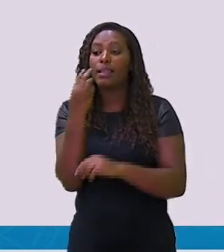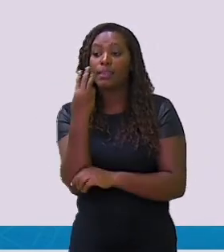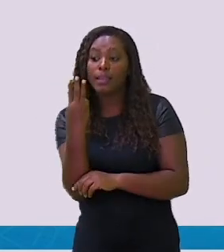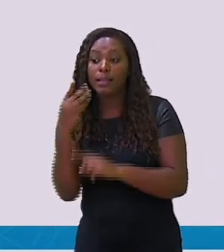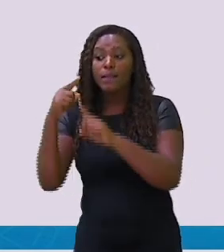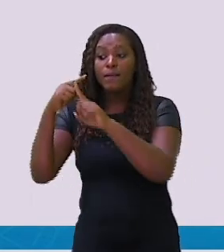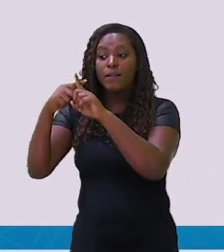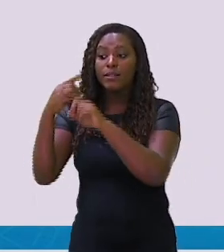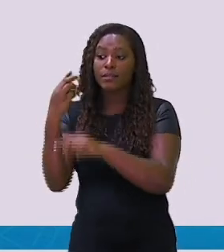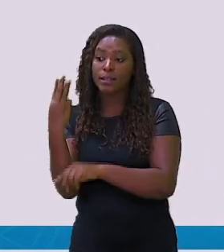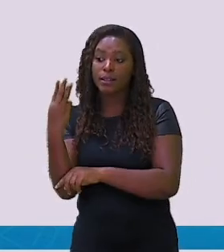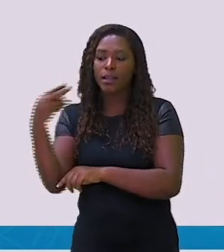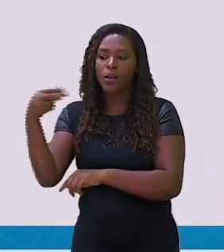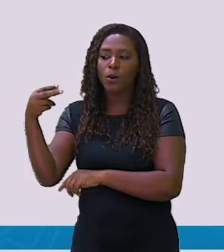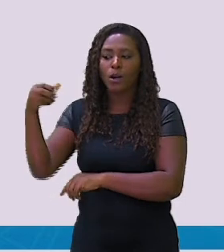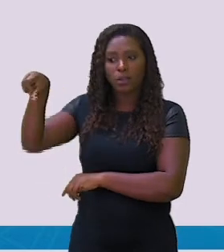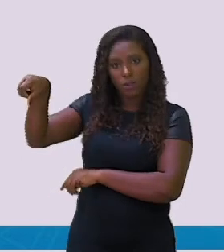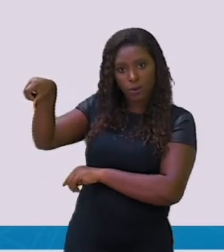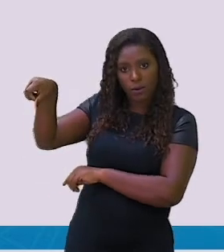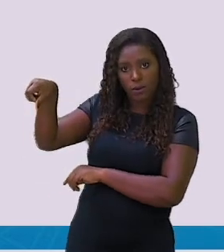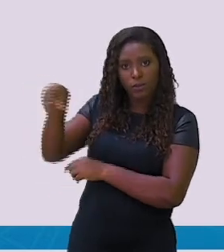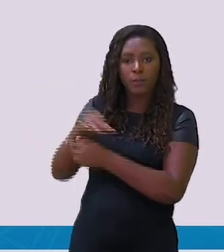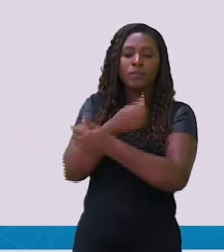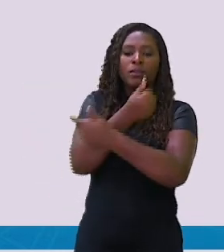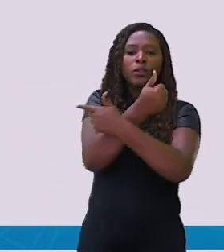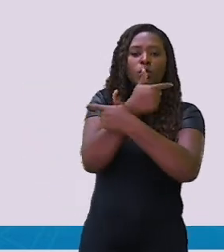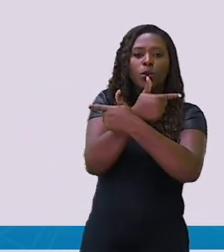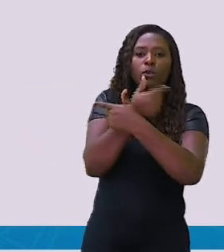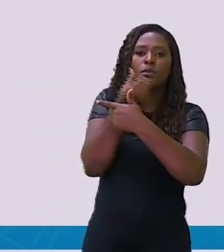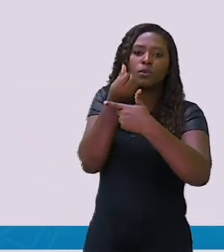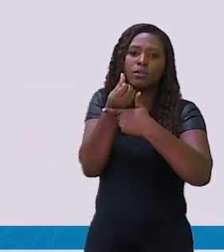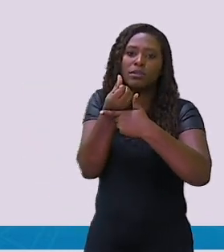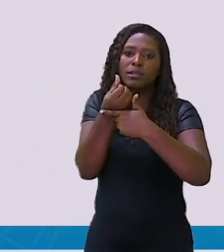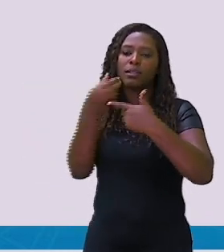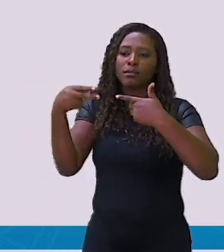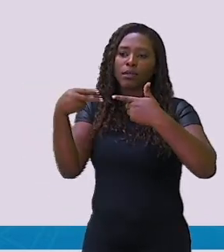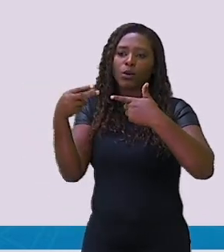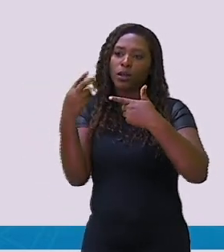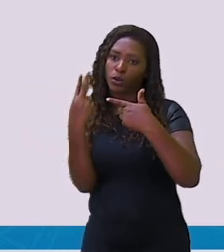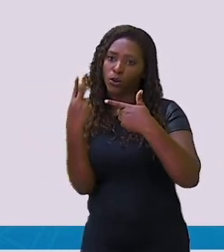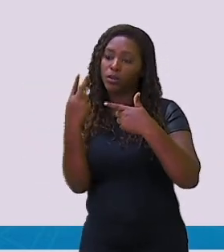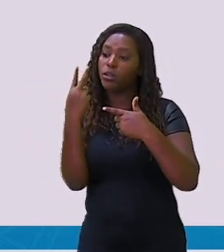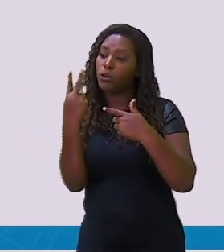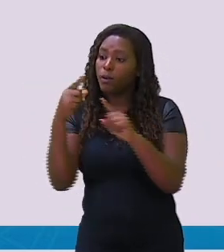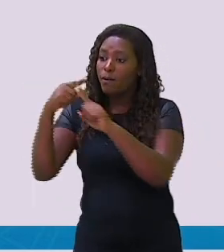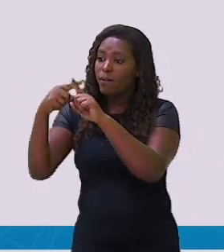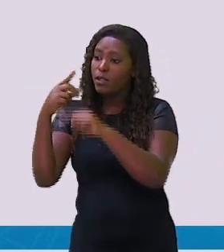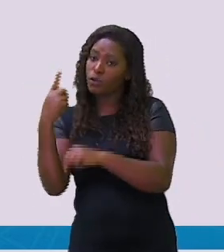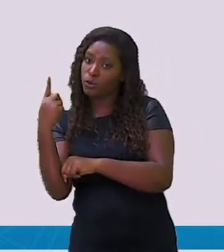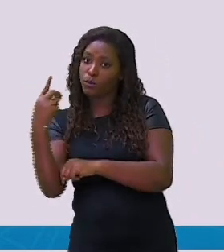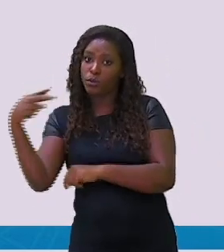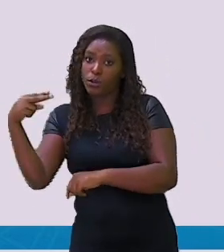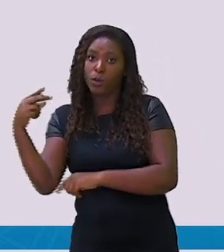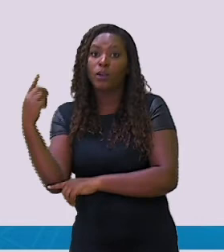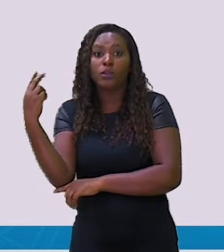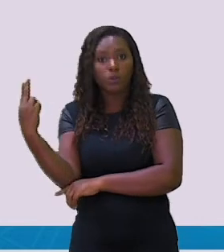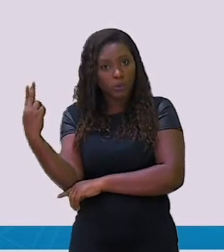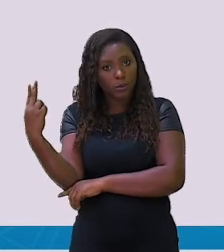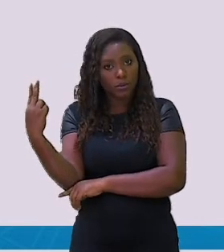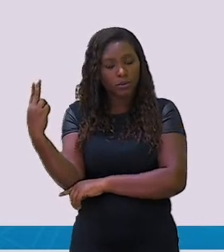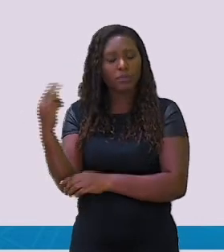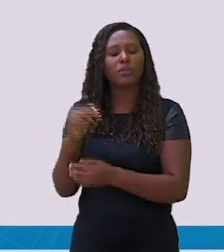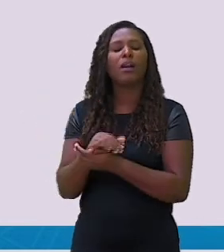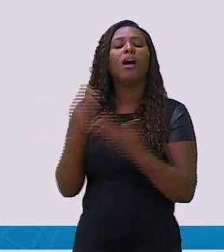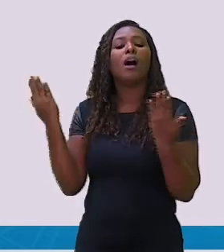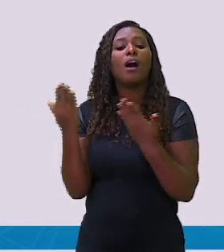12 / 62 2 x 12 e agora que o denominador